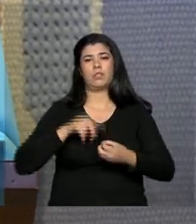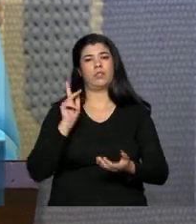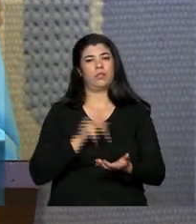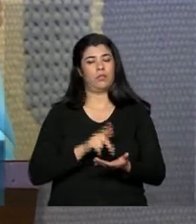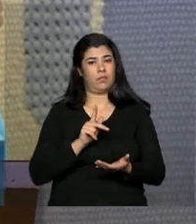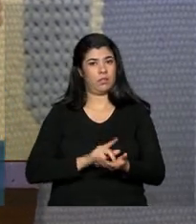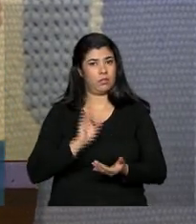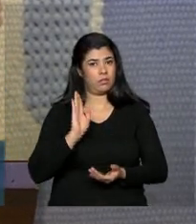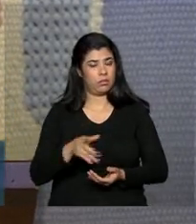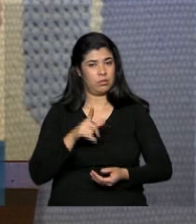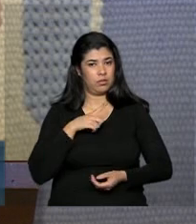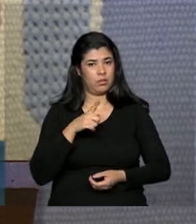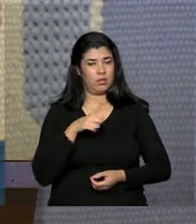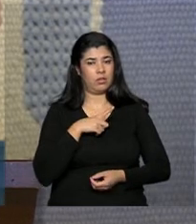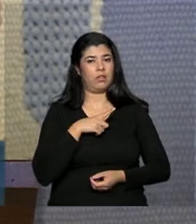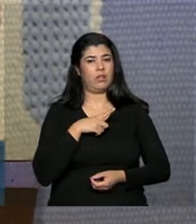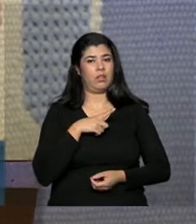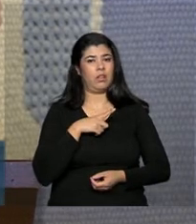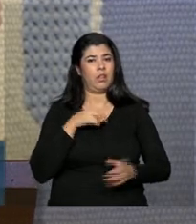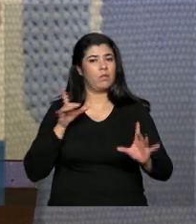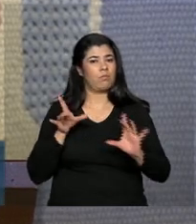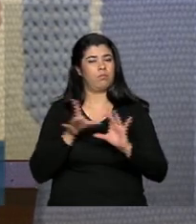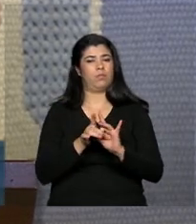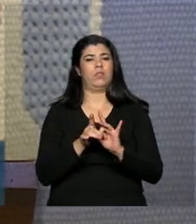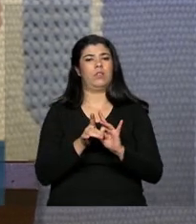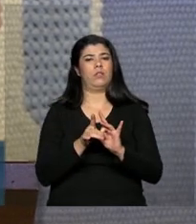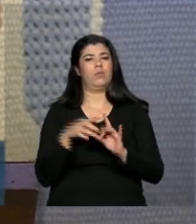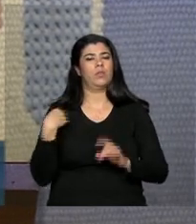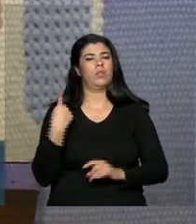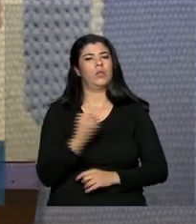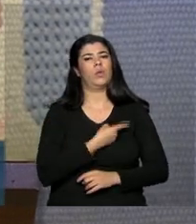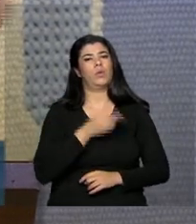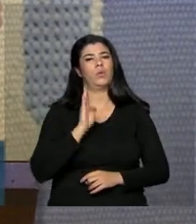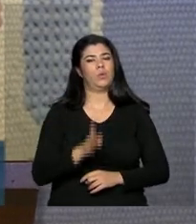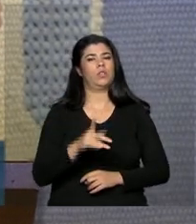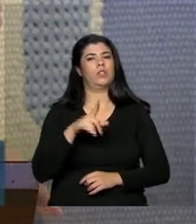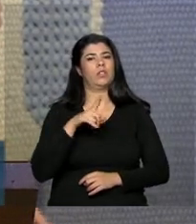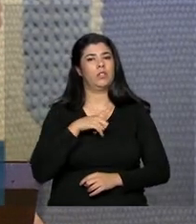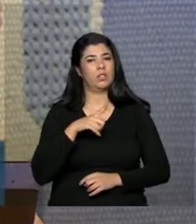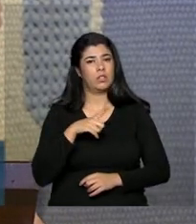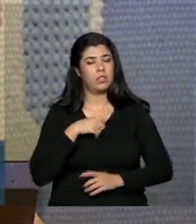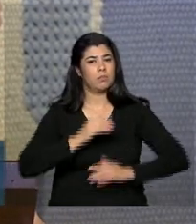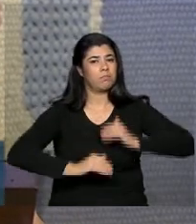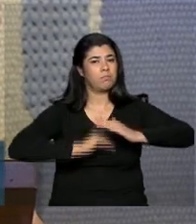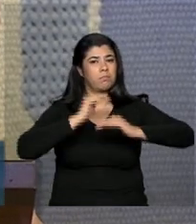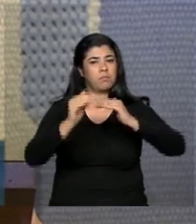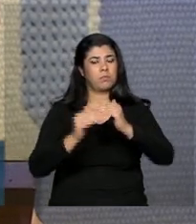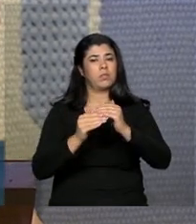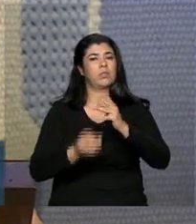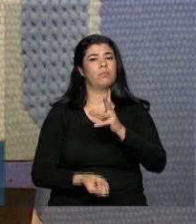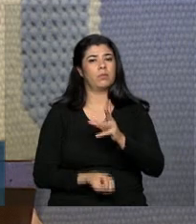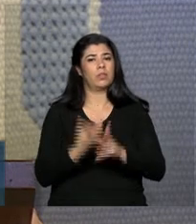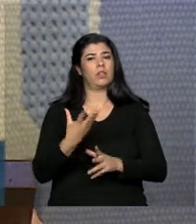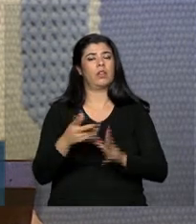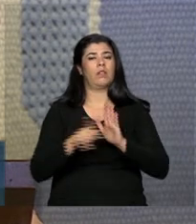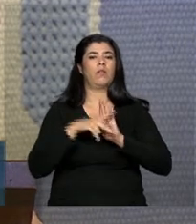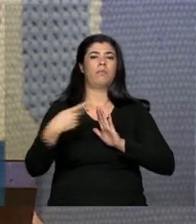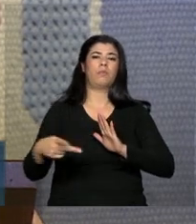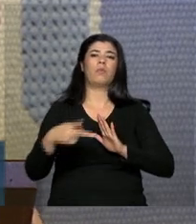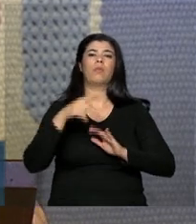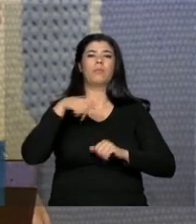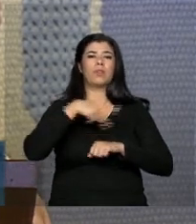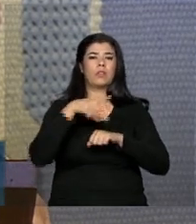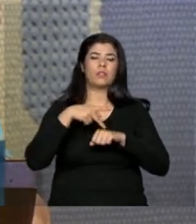parceria, estão os laços que nós temos e que formaram a nossa nacionalidade,